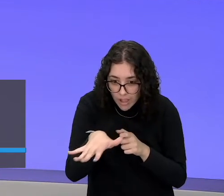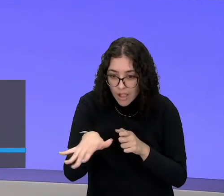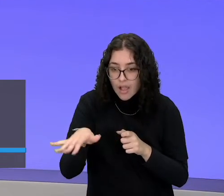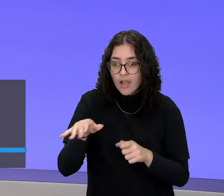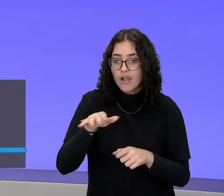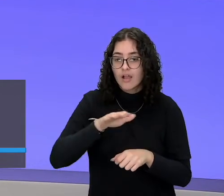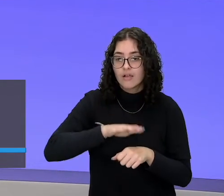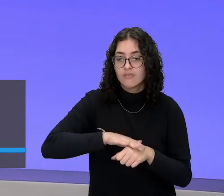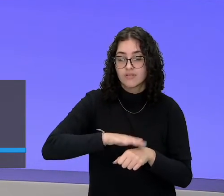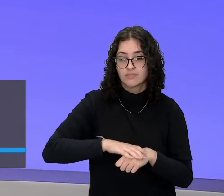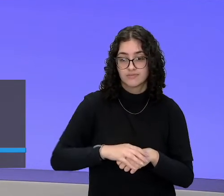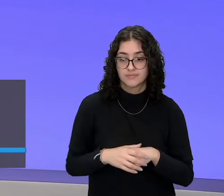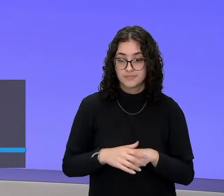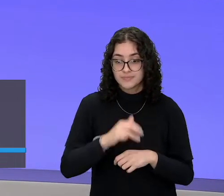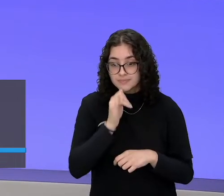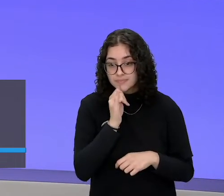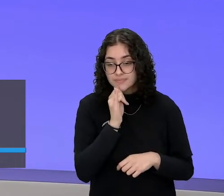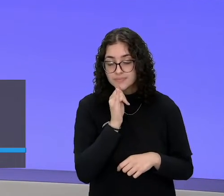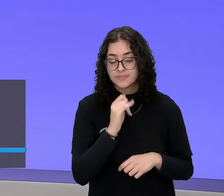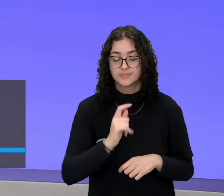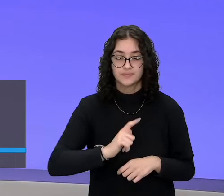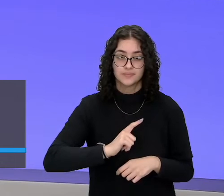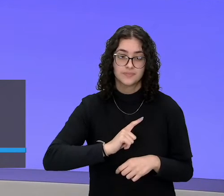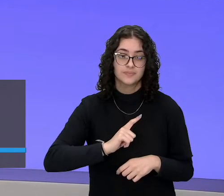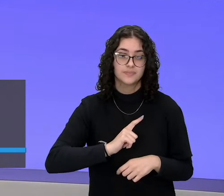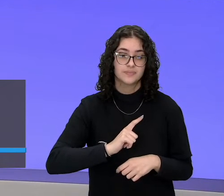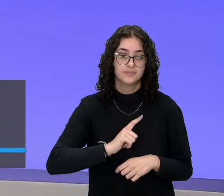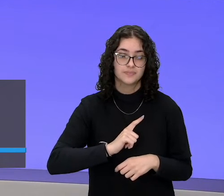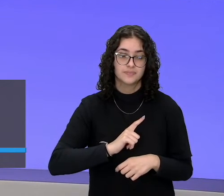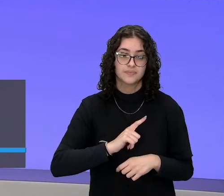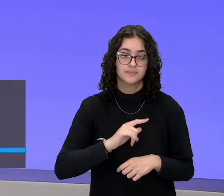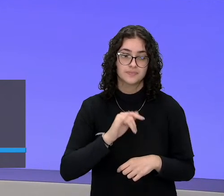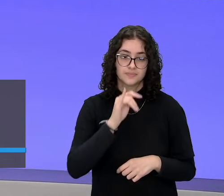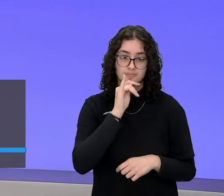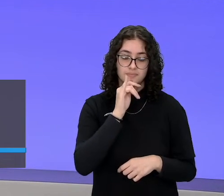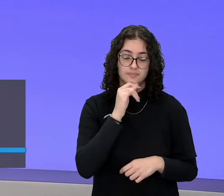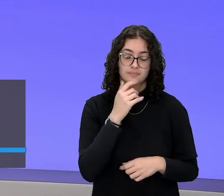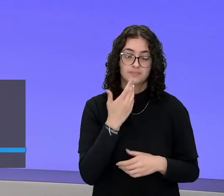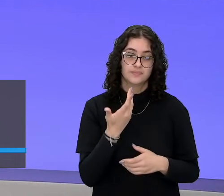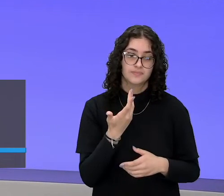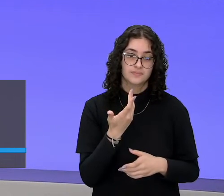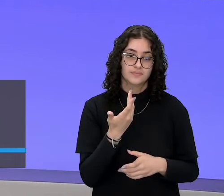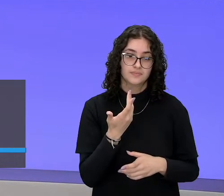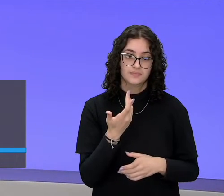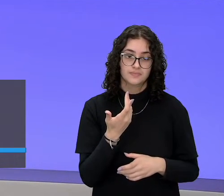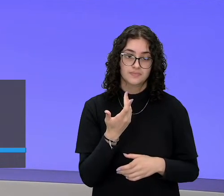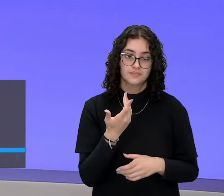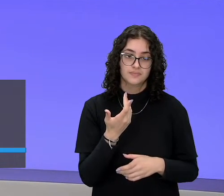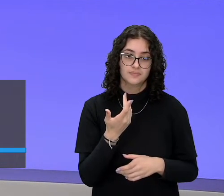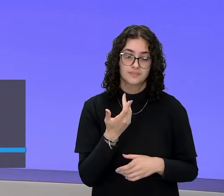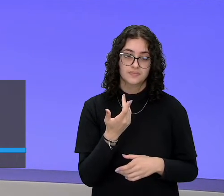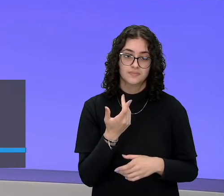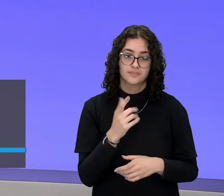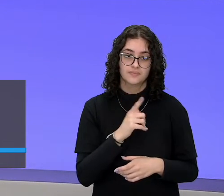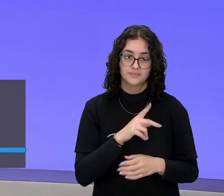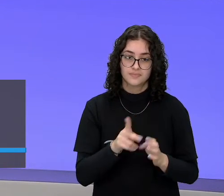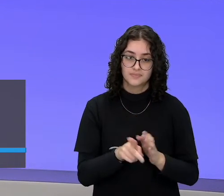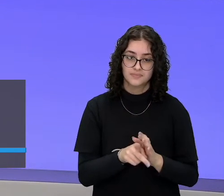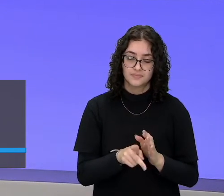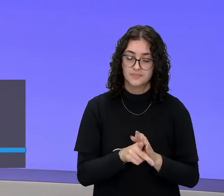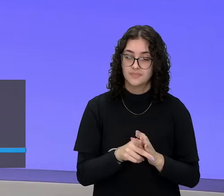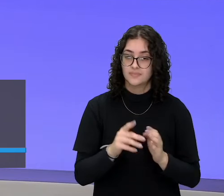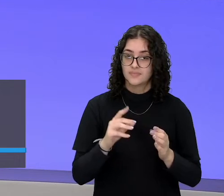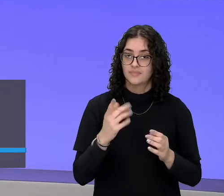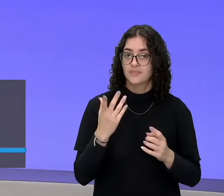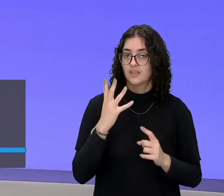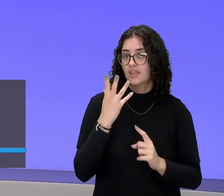produzido. Então, por exemplo, a gente tem quilombos que trazem as suas produções, sejam